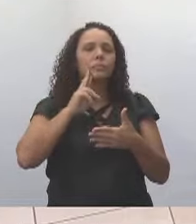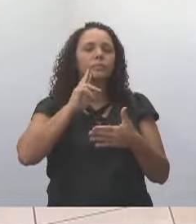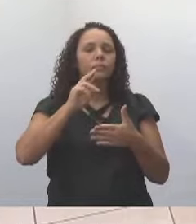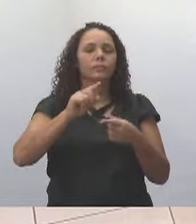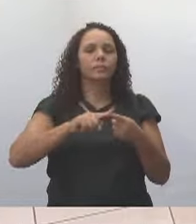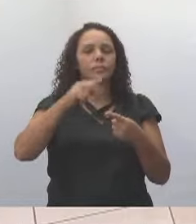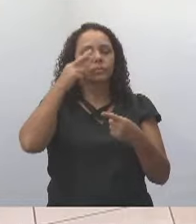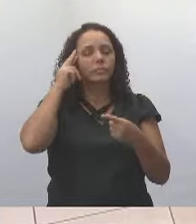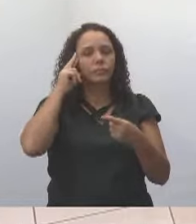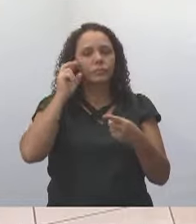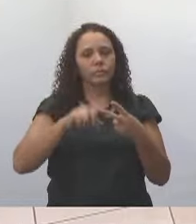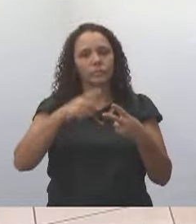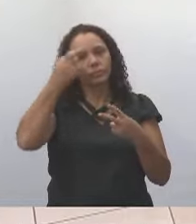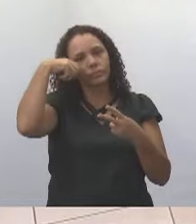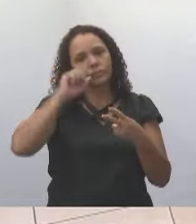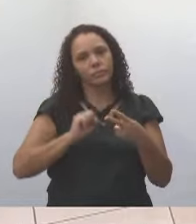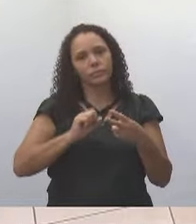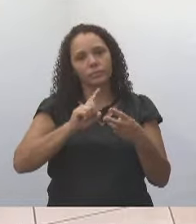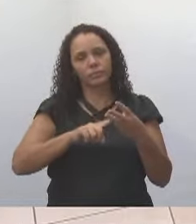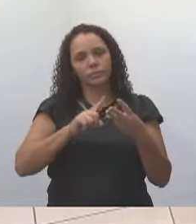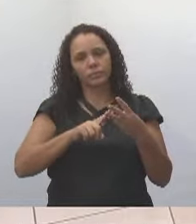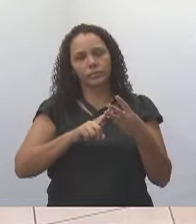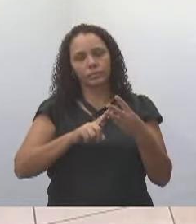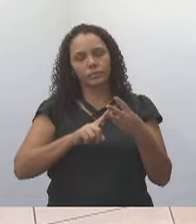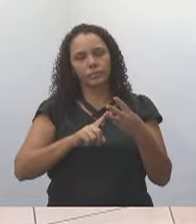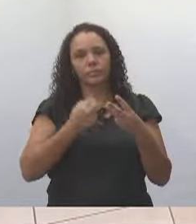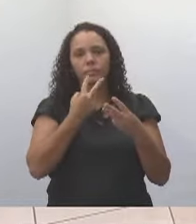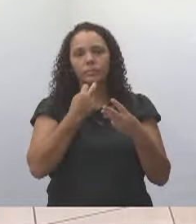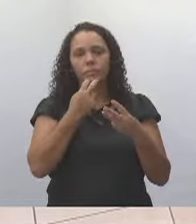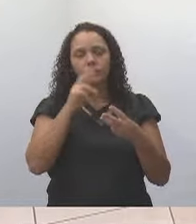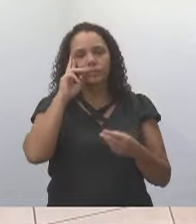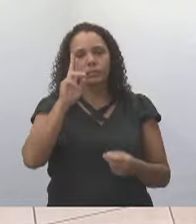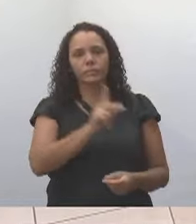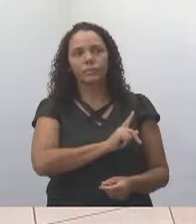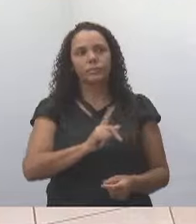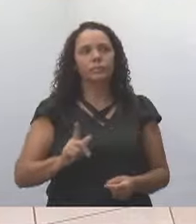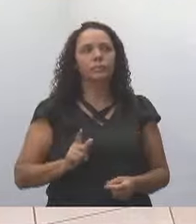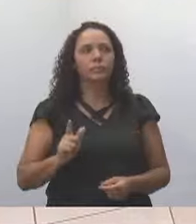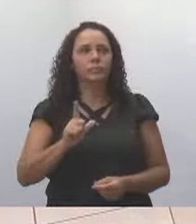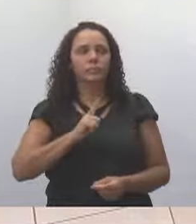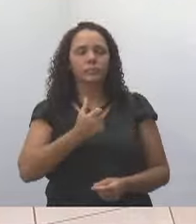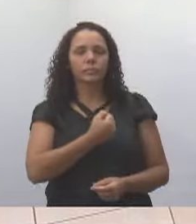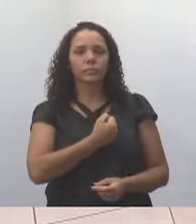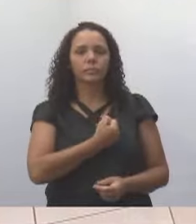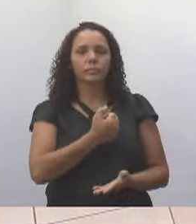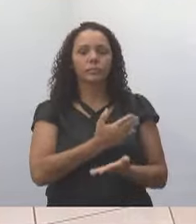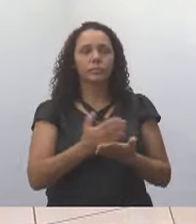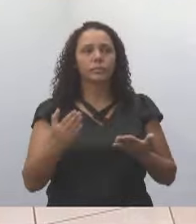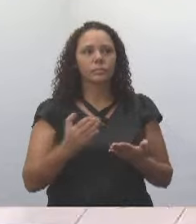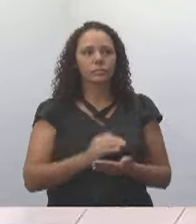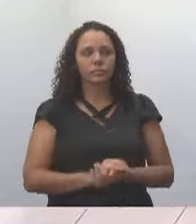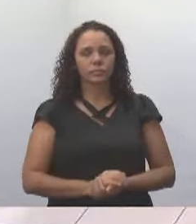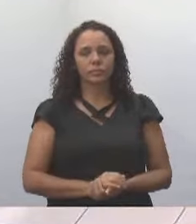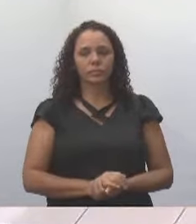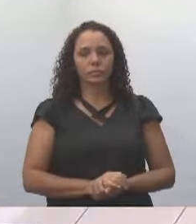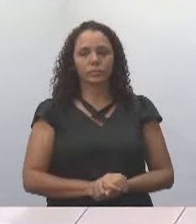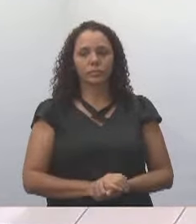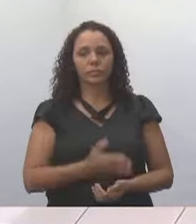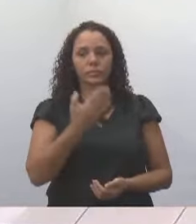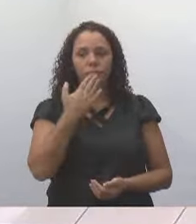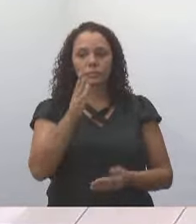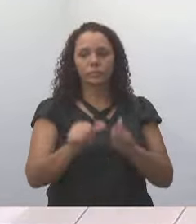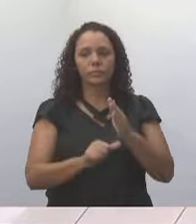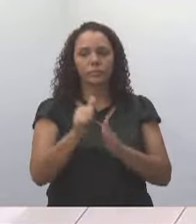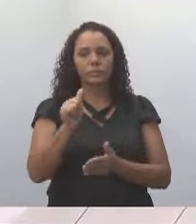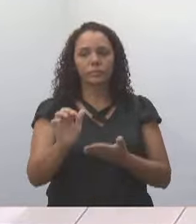rinha Sônia patas amizade e Valmir do Parque meala estão todos presentes senhor presidente solicito